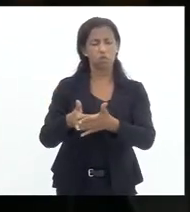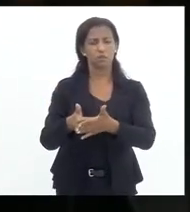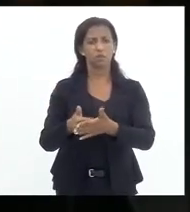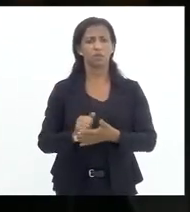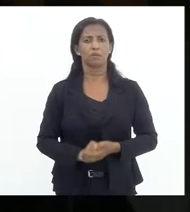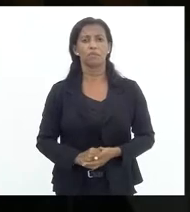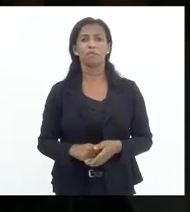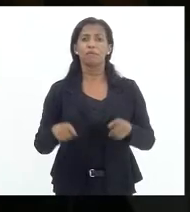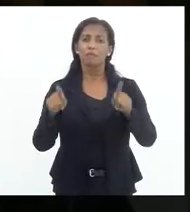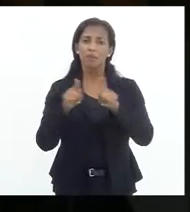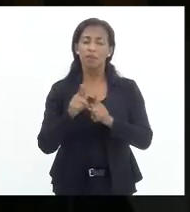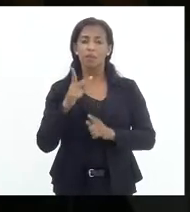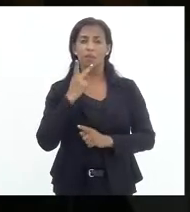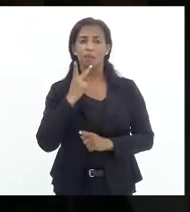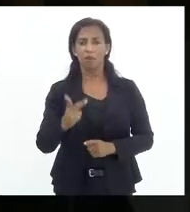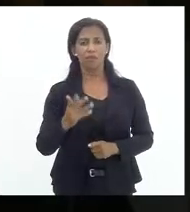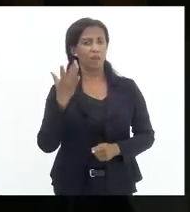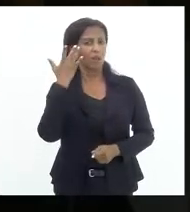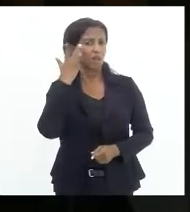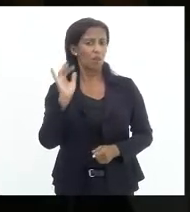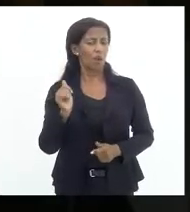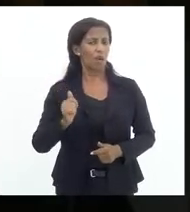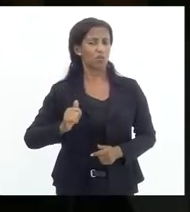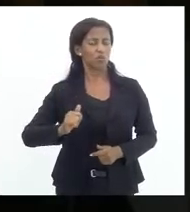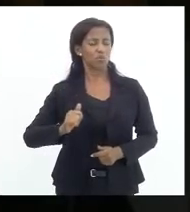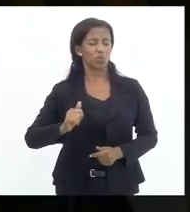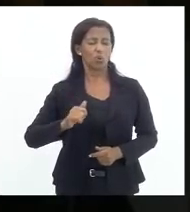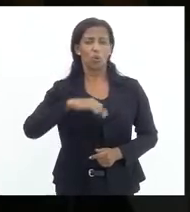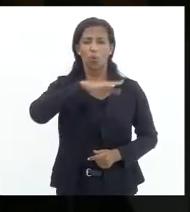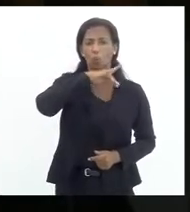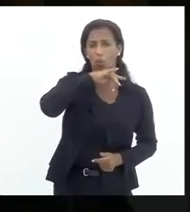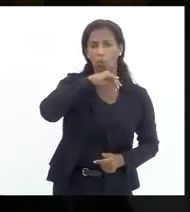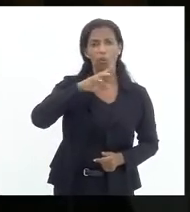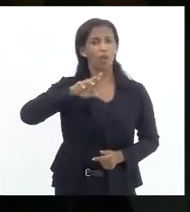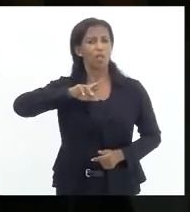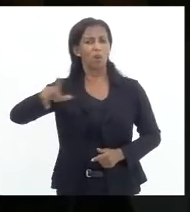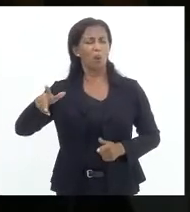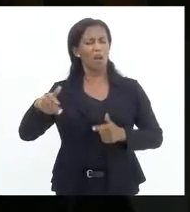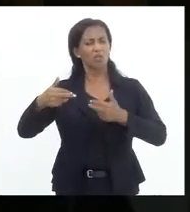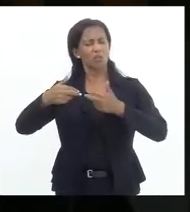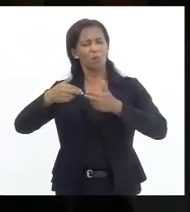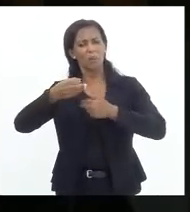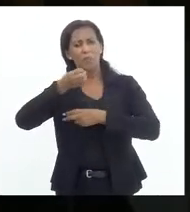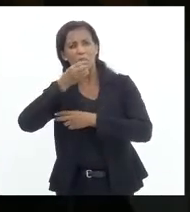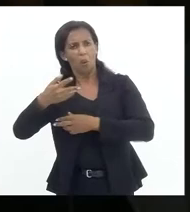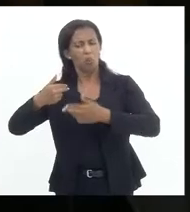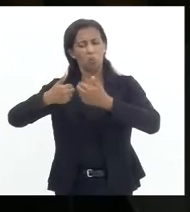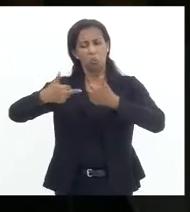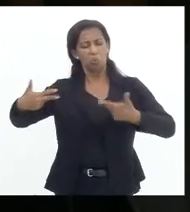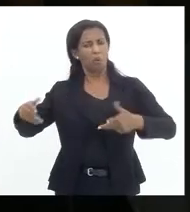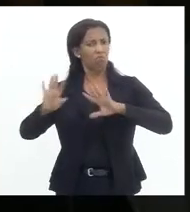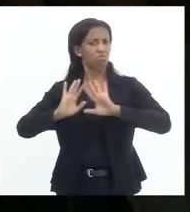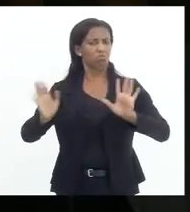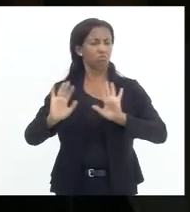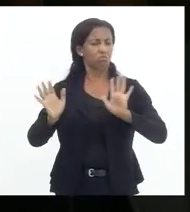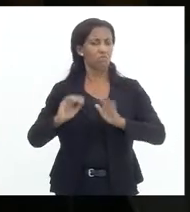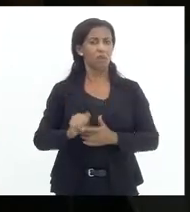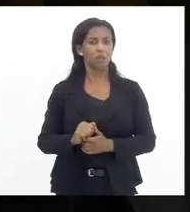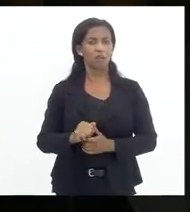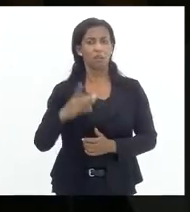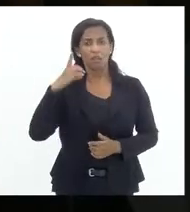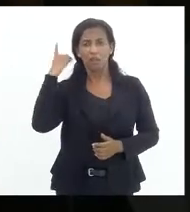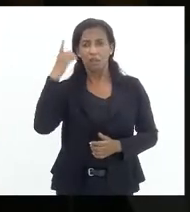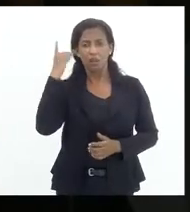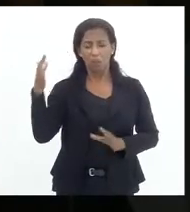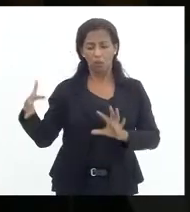e eu queria poder dizer que eu não acho o trivial não essas banal Não acho nem adequado muito menos adequado que é